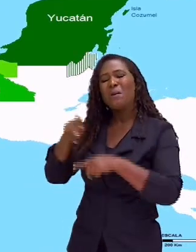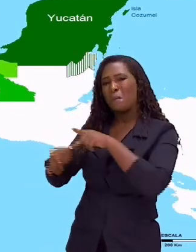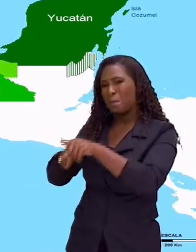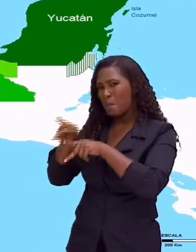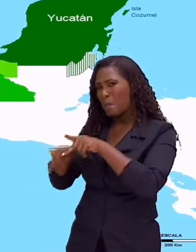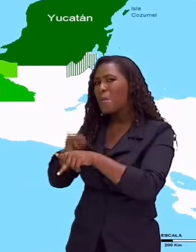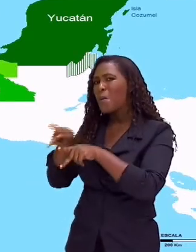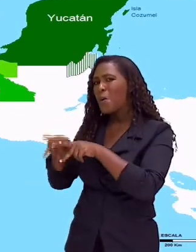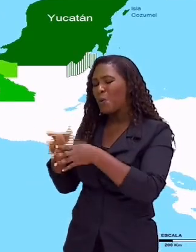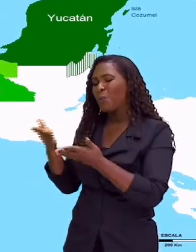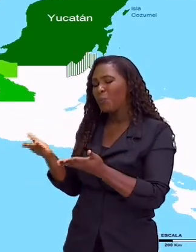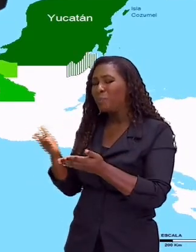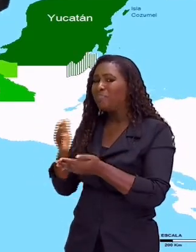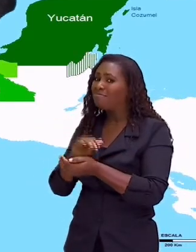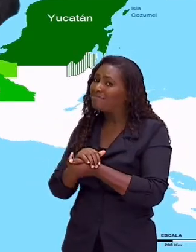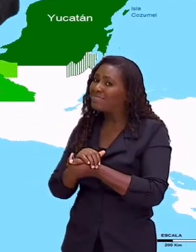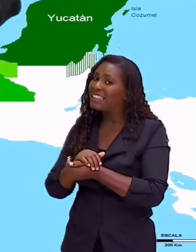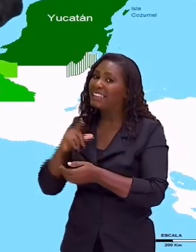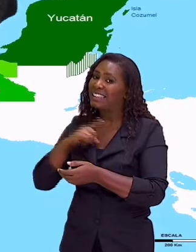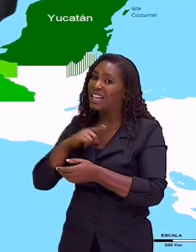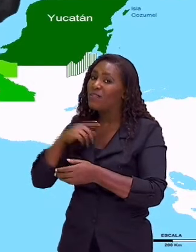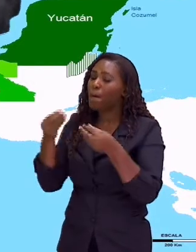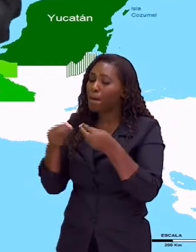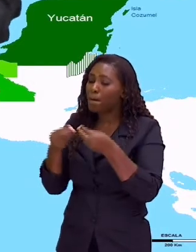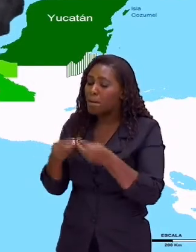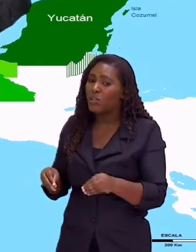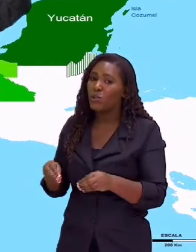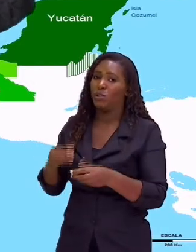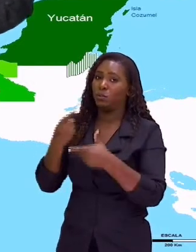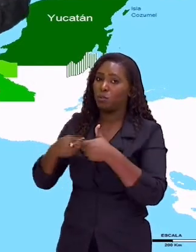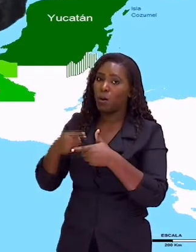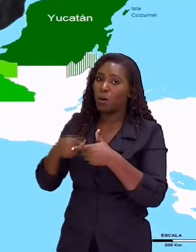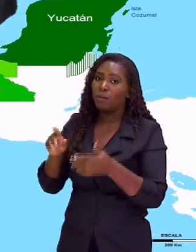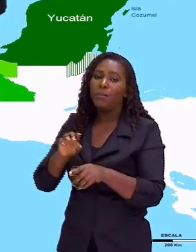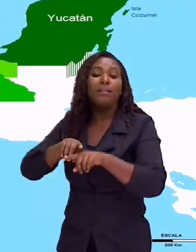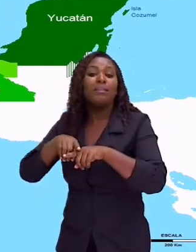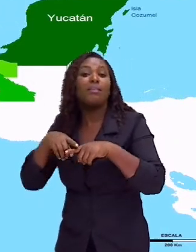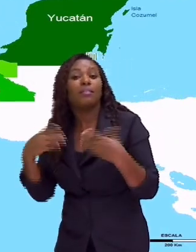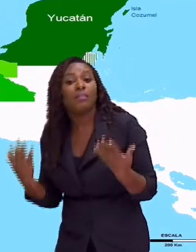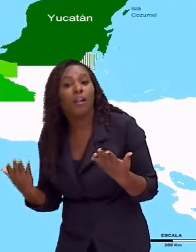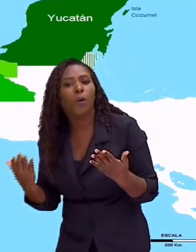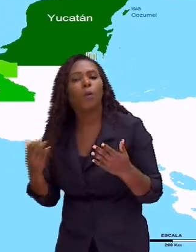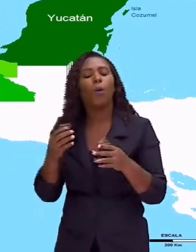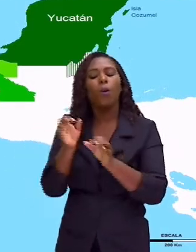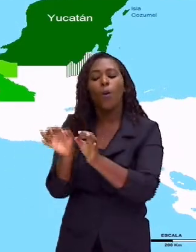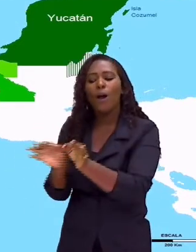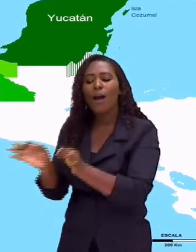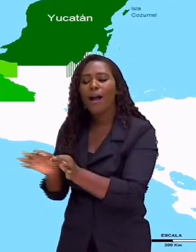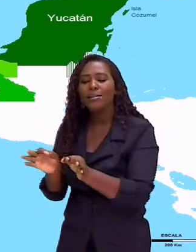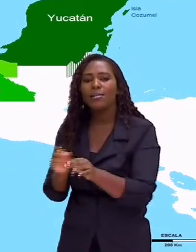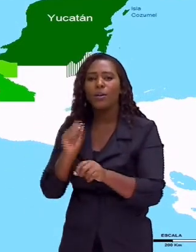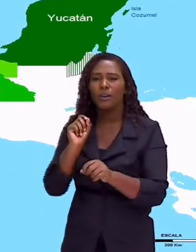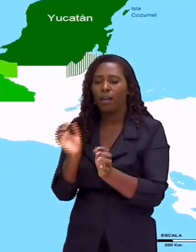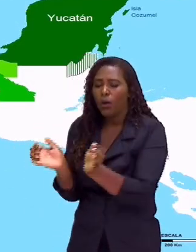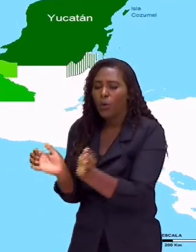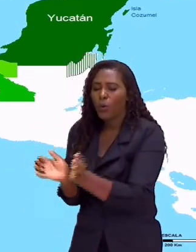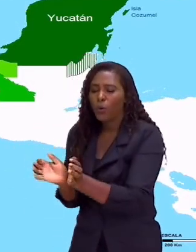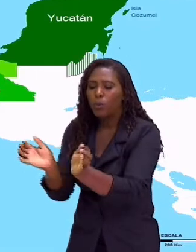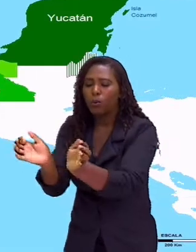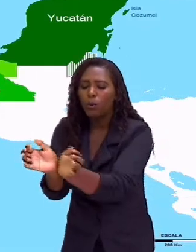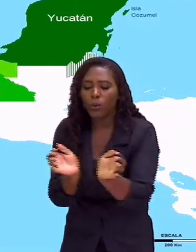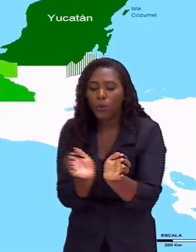popular espanhol organizou as chamadas juntas, as juntas de governo. Em 1810,